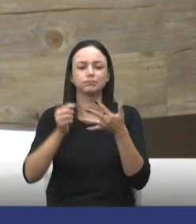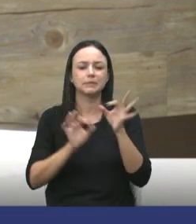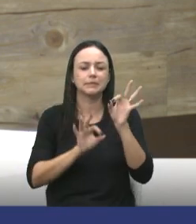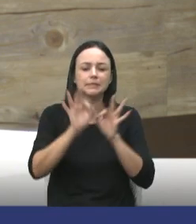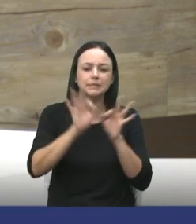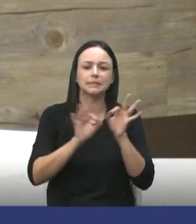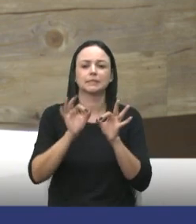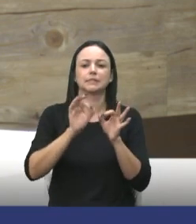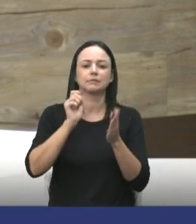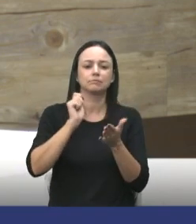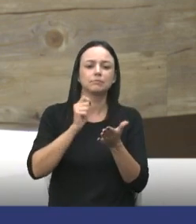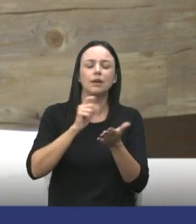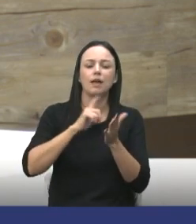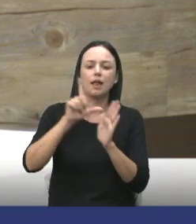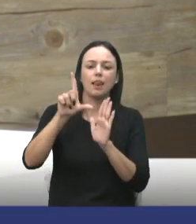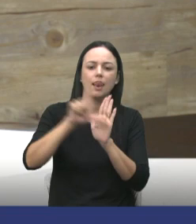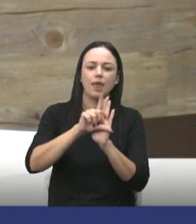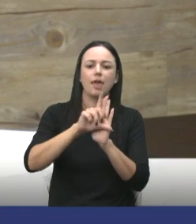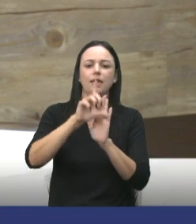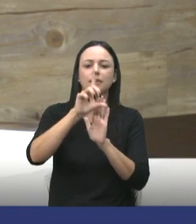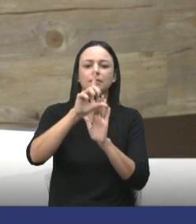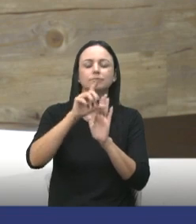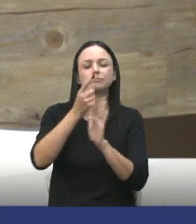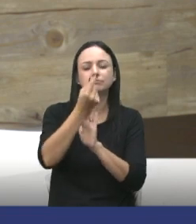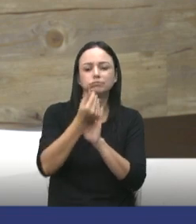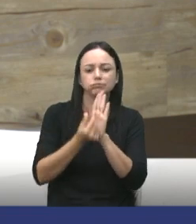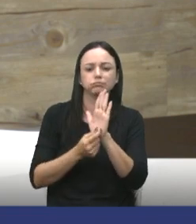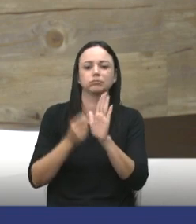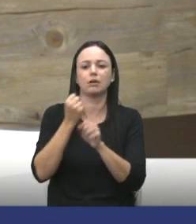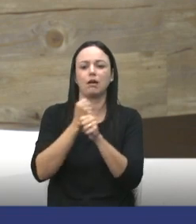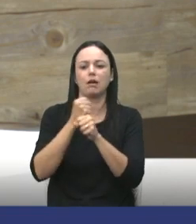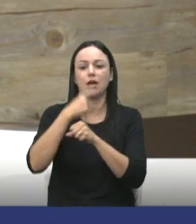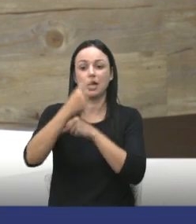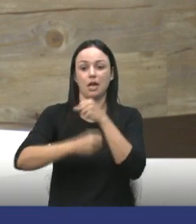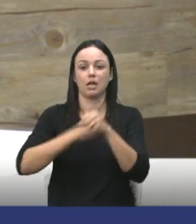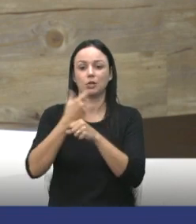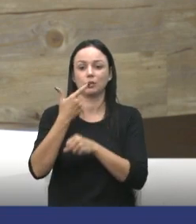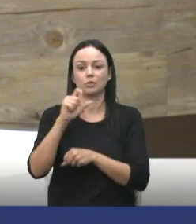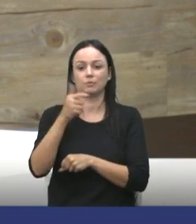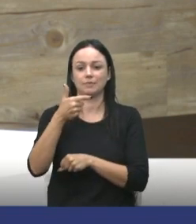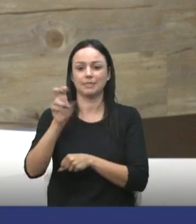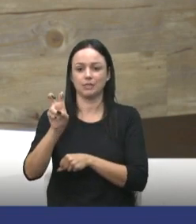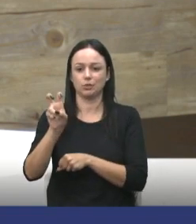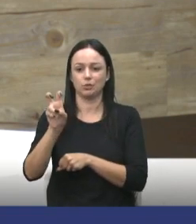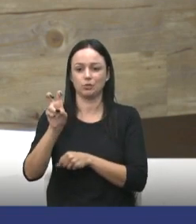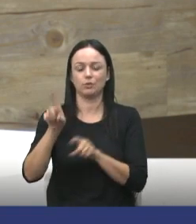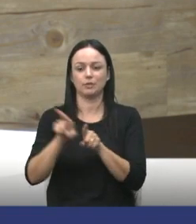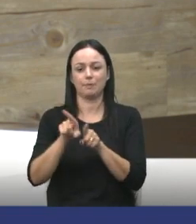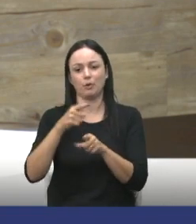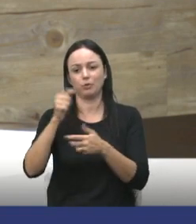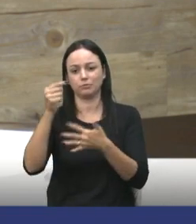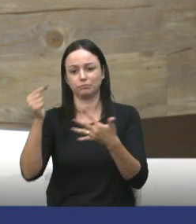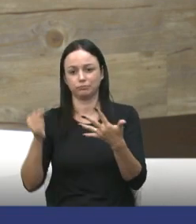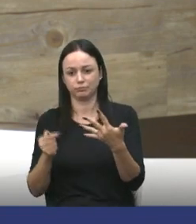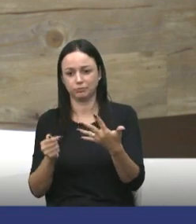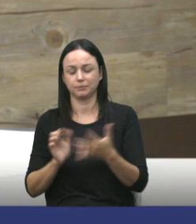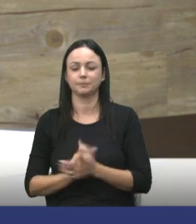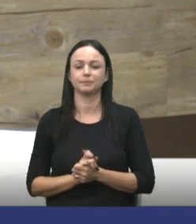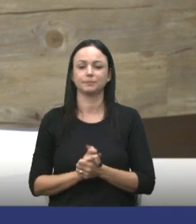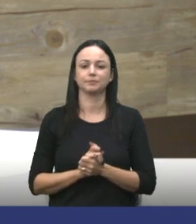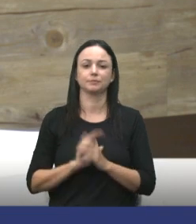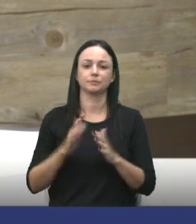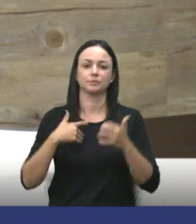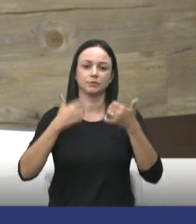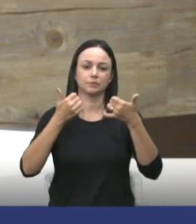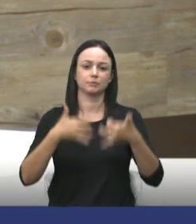e execução da lei orçamentária de 2025 e da outras providências. Então, como nós explicamos